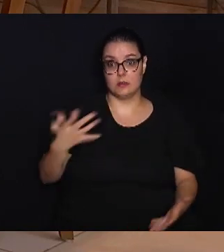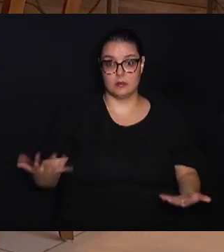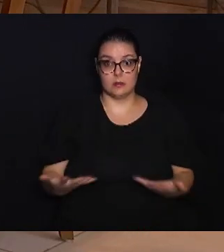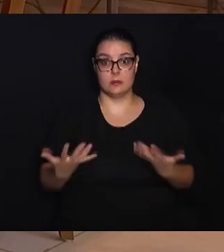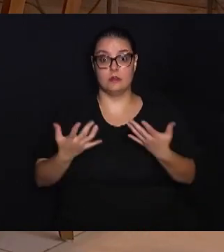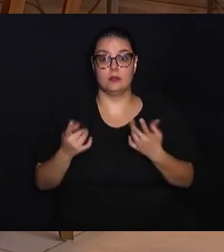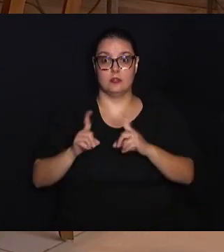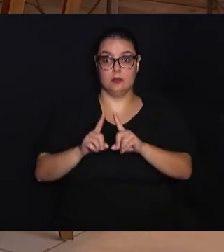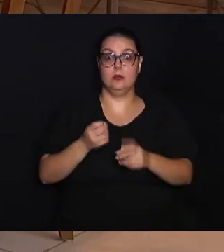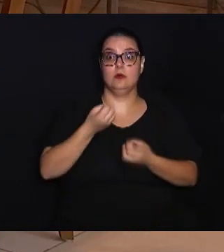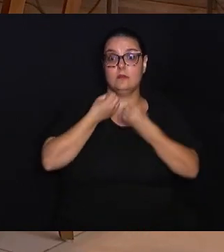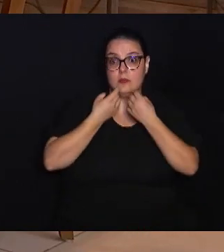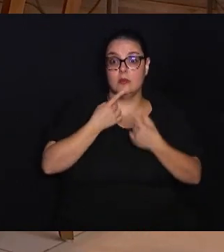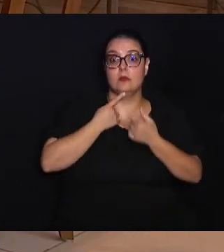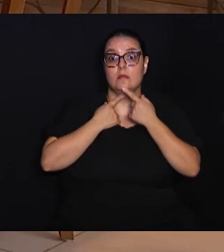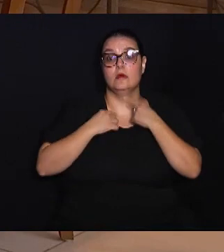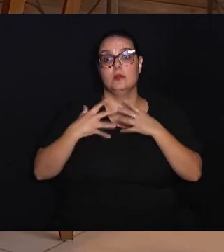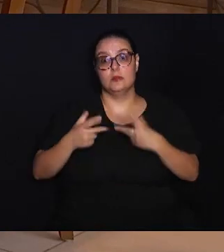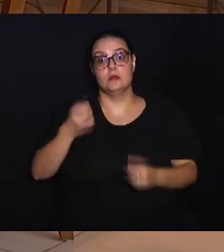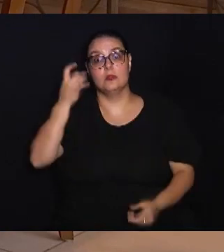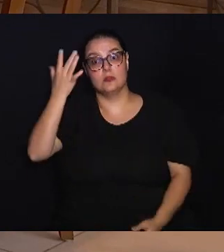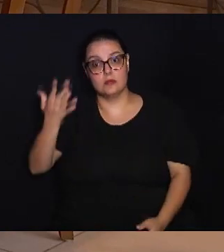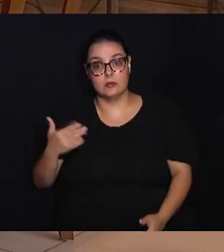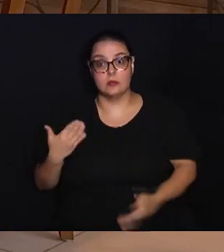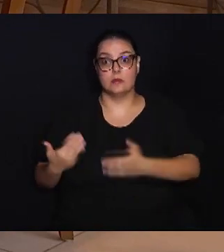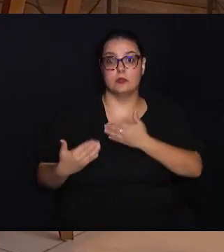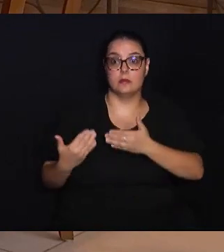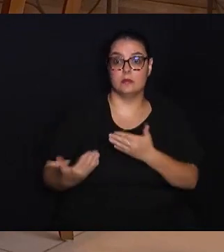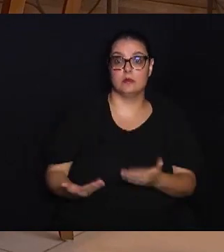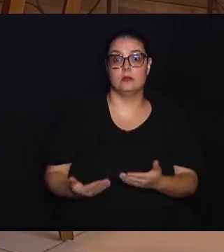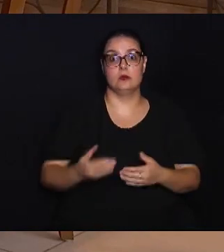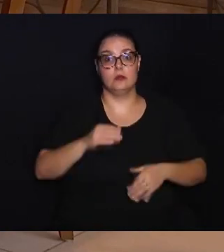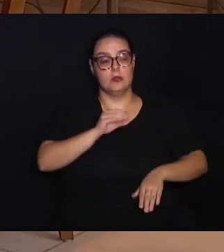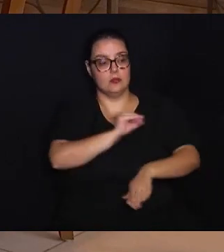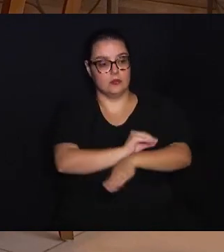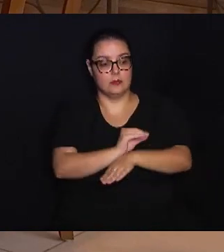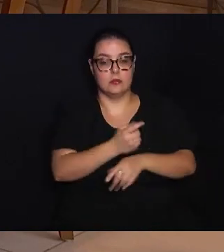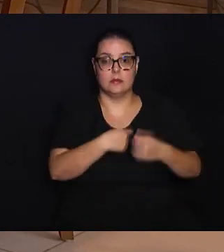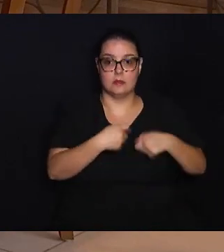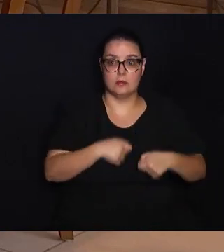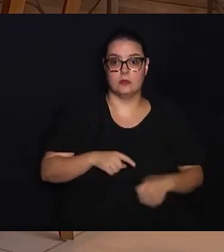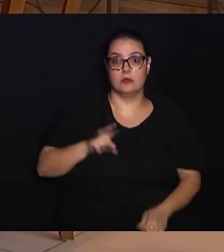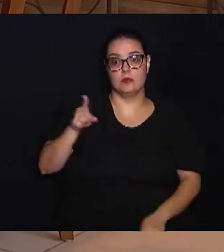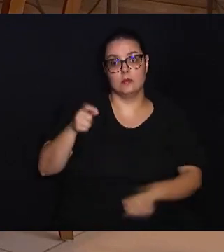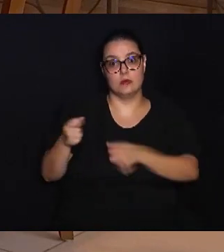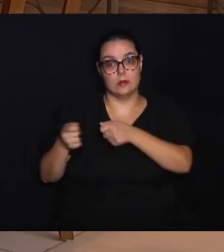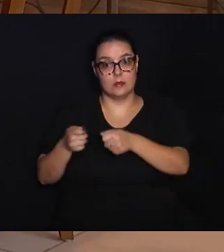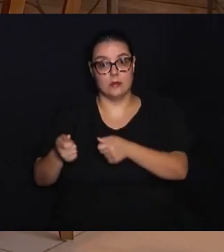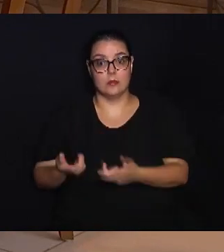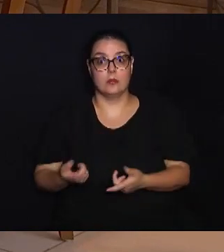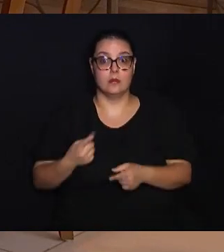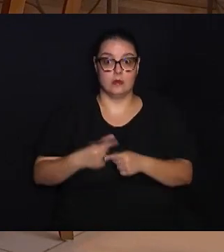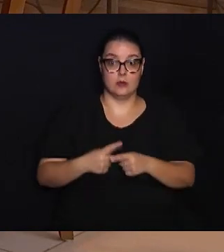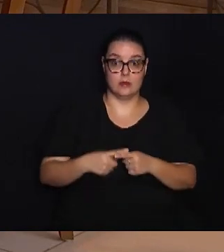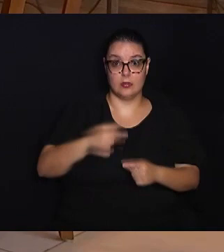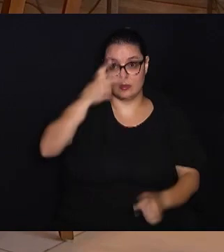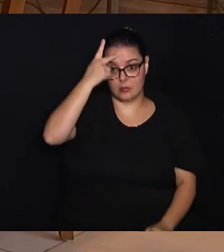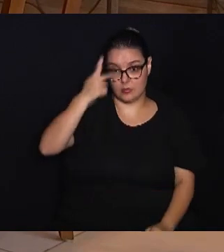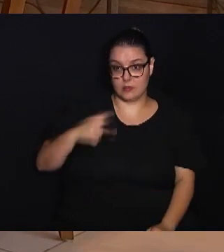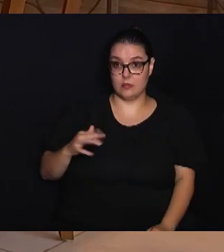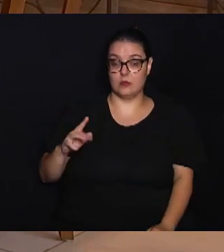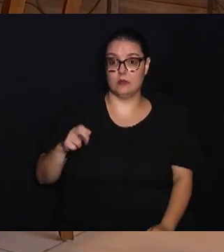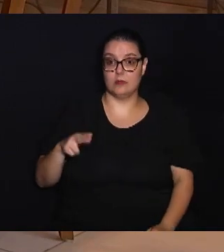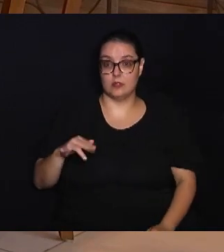iniciativa né e boa vontade tudo tá sendo fácil né ele tá aqui tomando conta eu fico controlando de lá